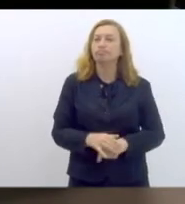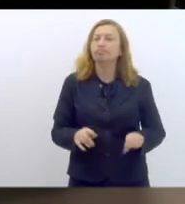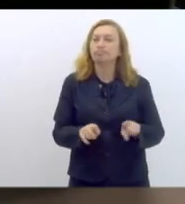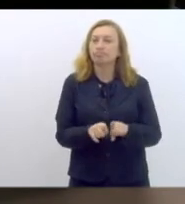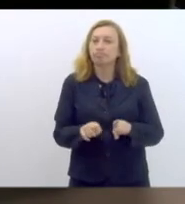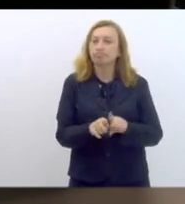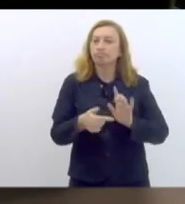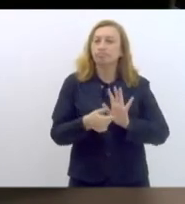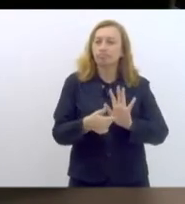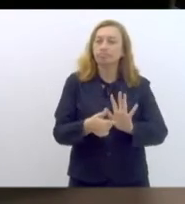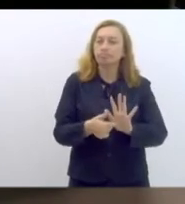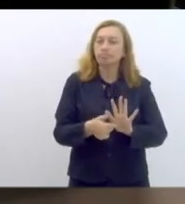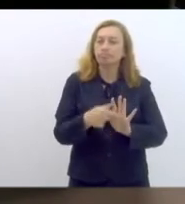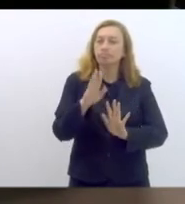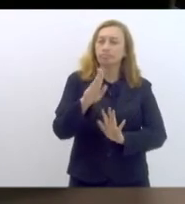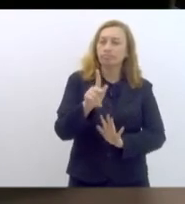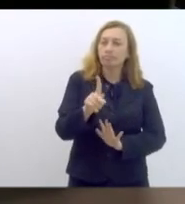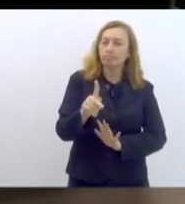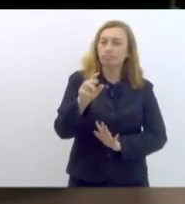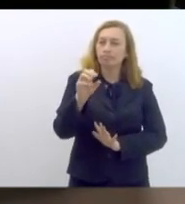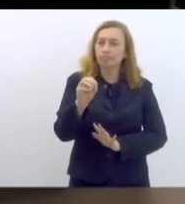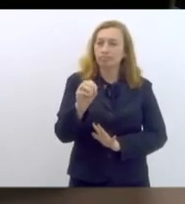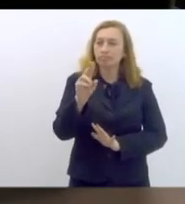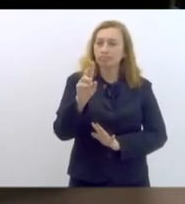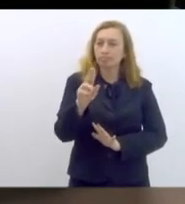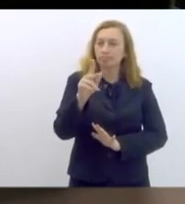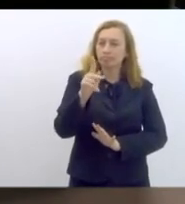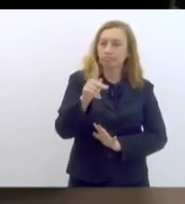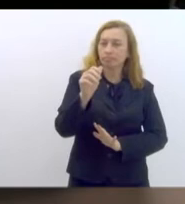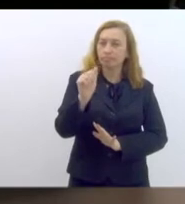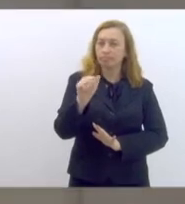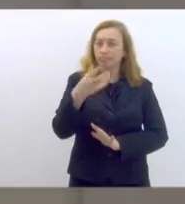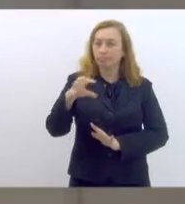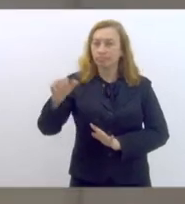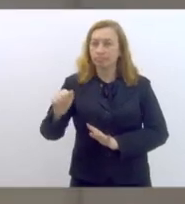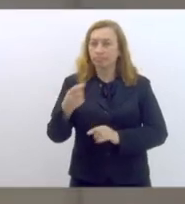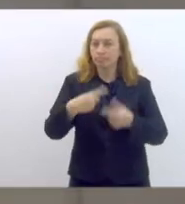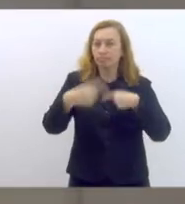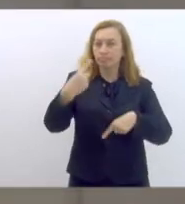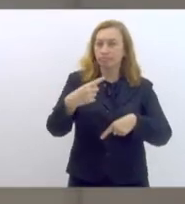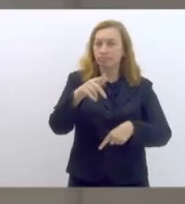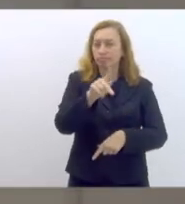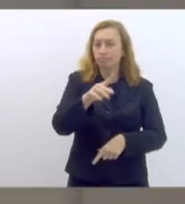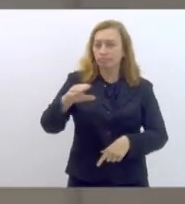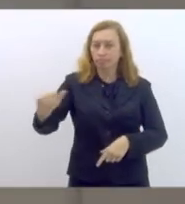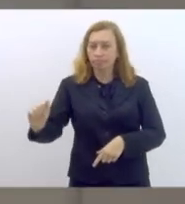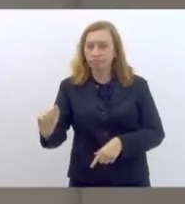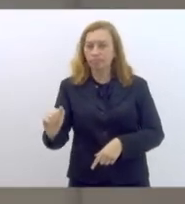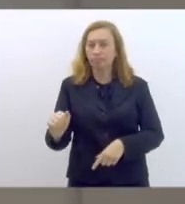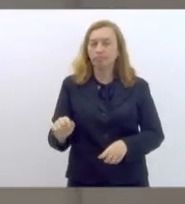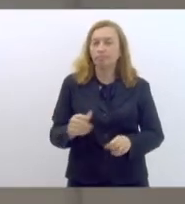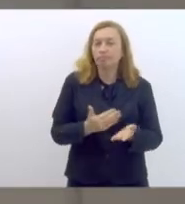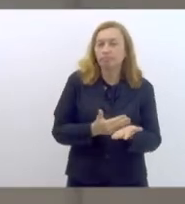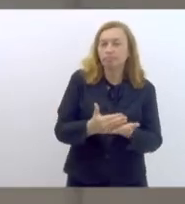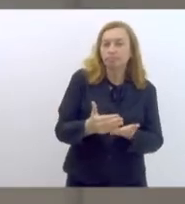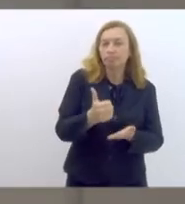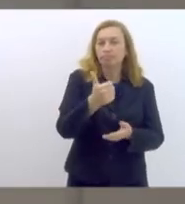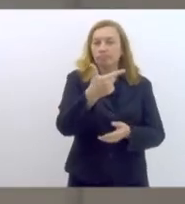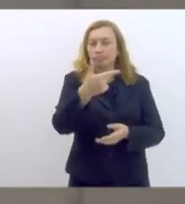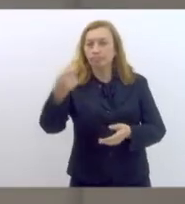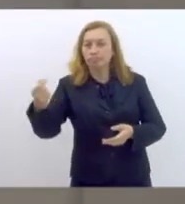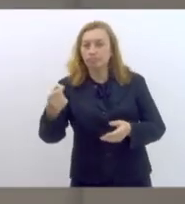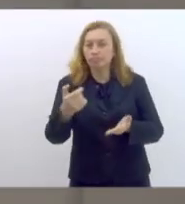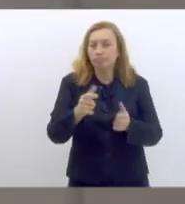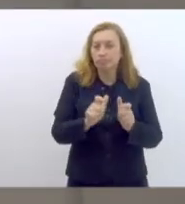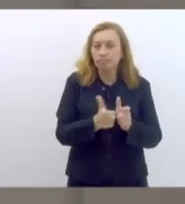para mostrar que acaba que a poupança ela supera o IPCA também, porque ali no período do início dos anos 2000 ela teve um